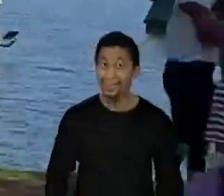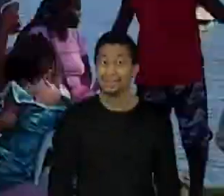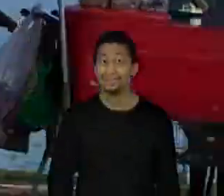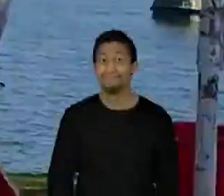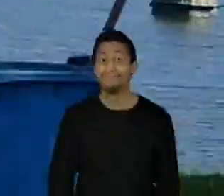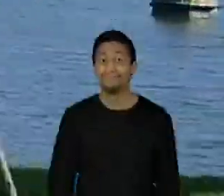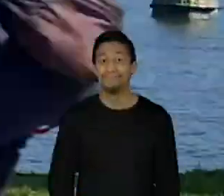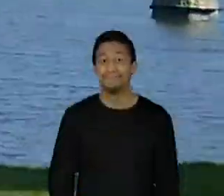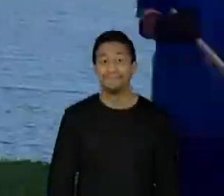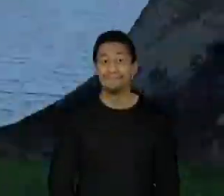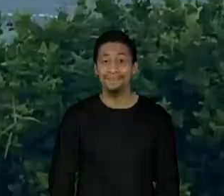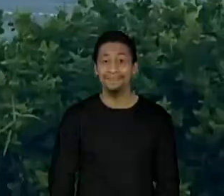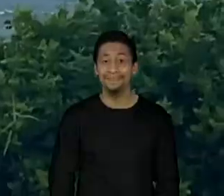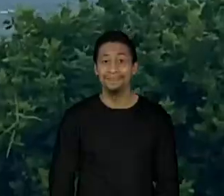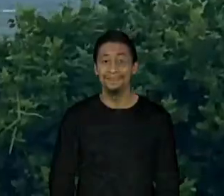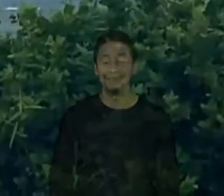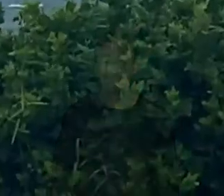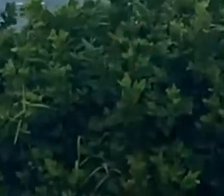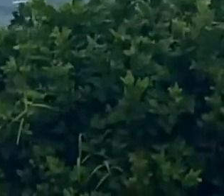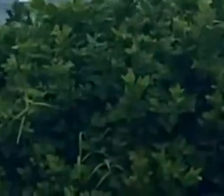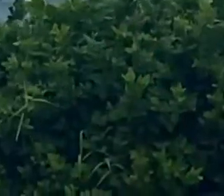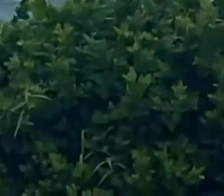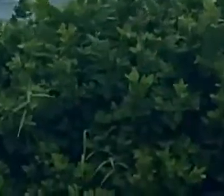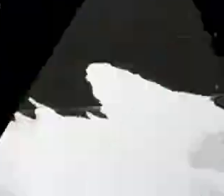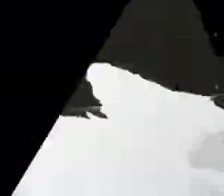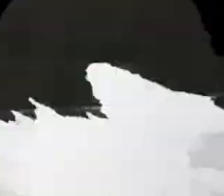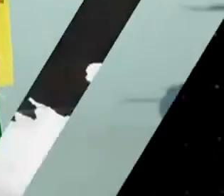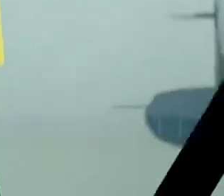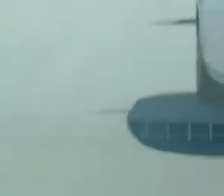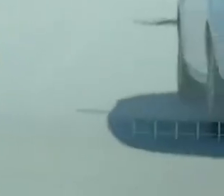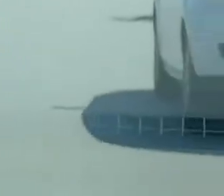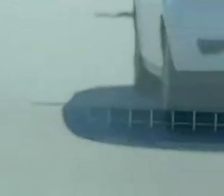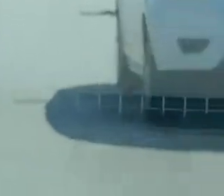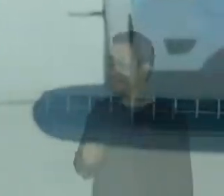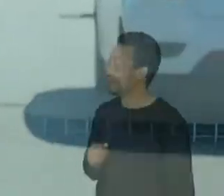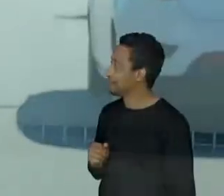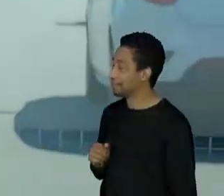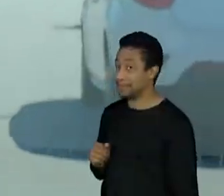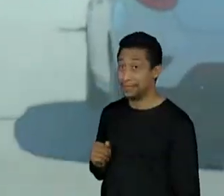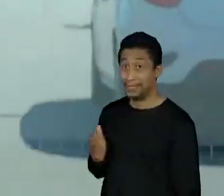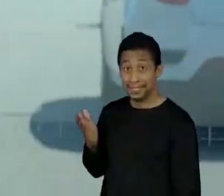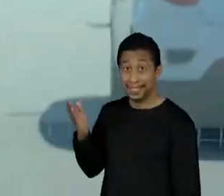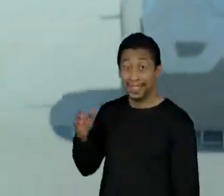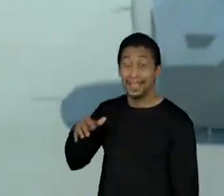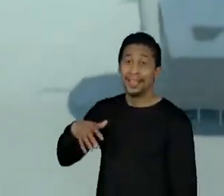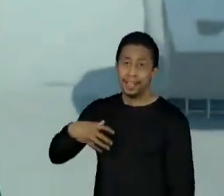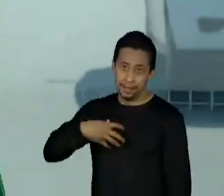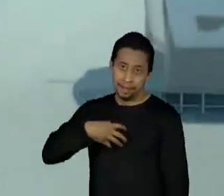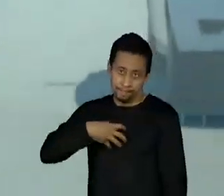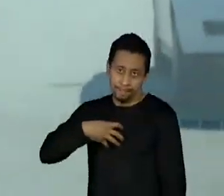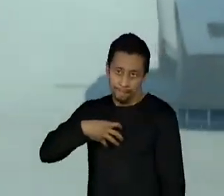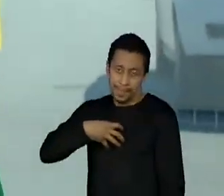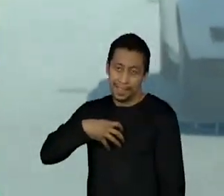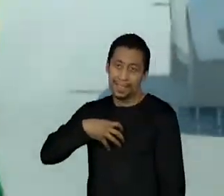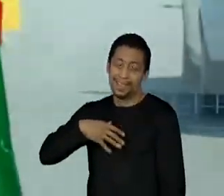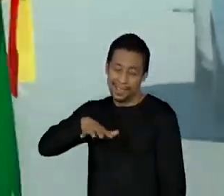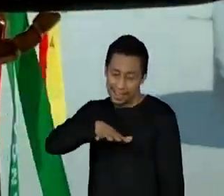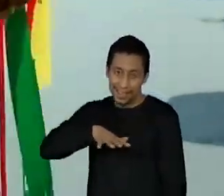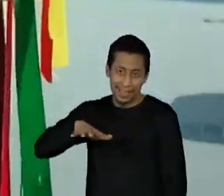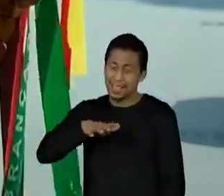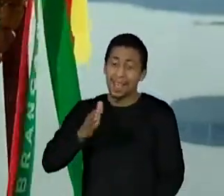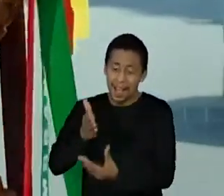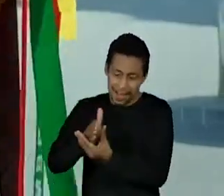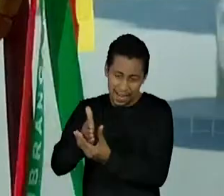mundo gosta de acarajé, todo mundo gosta de acarajé. Não tem necessidade de existir guerra dos acarajés, entendeu?